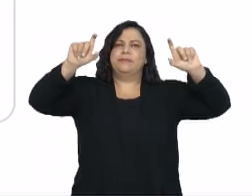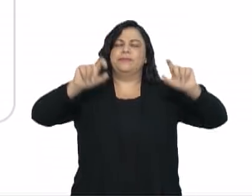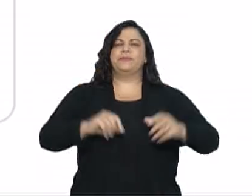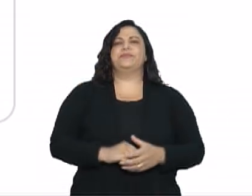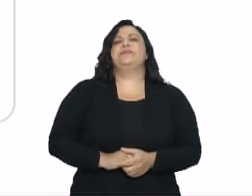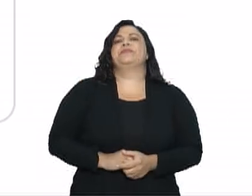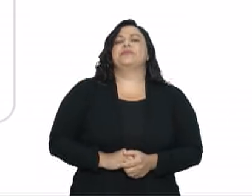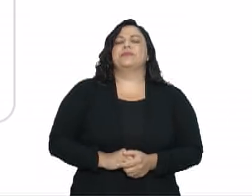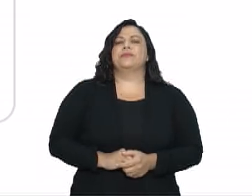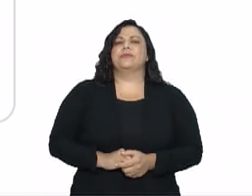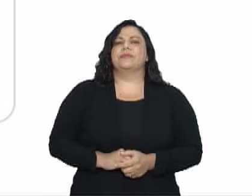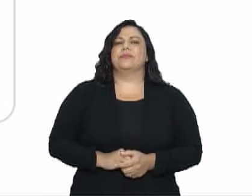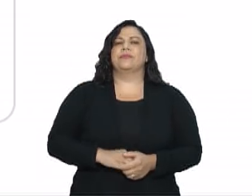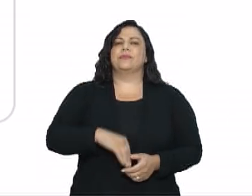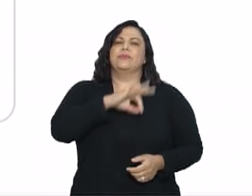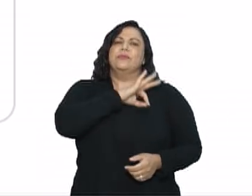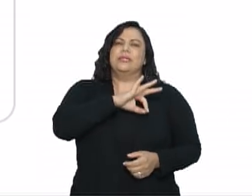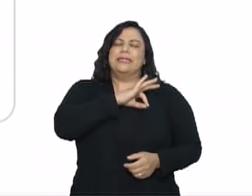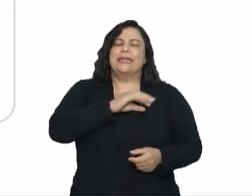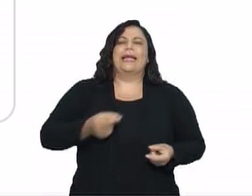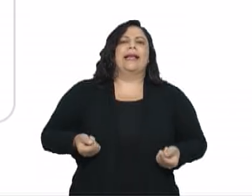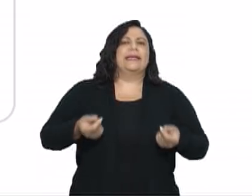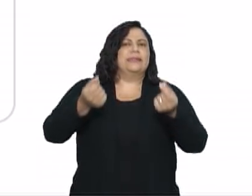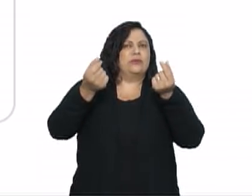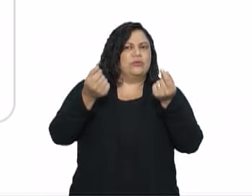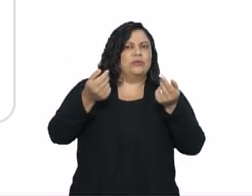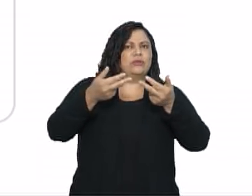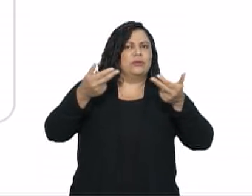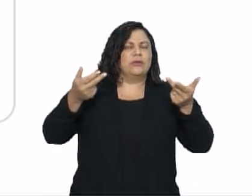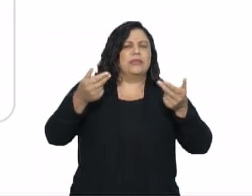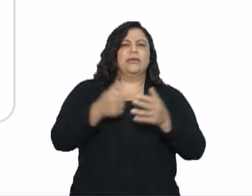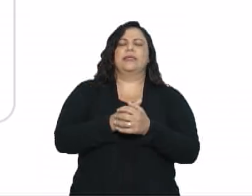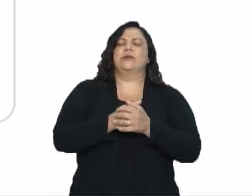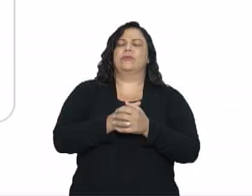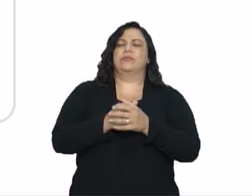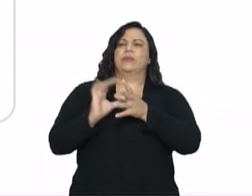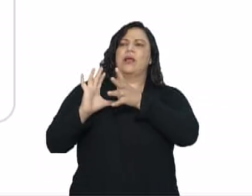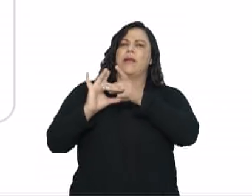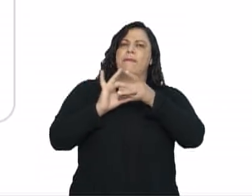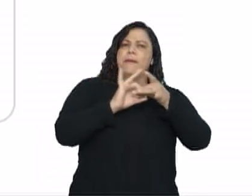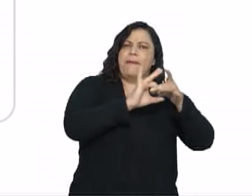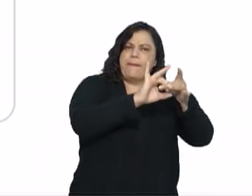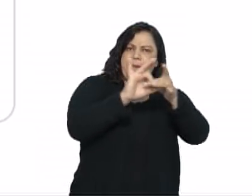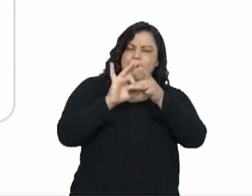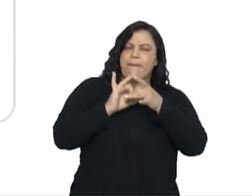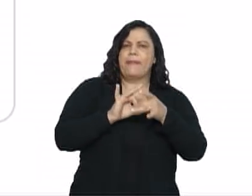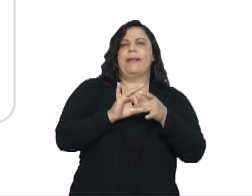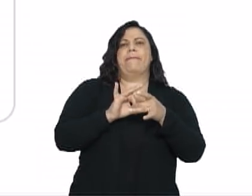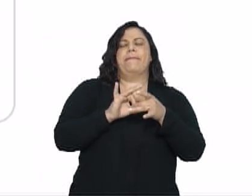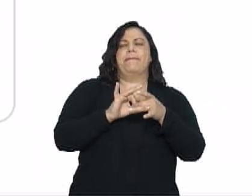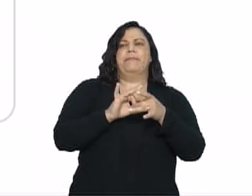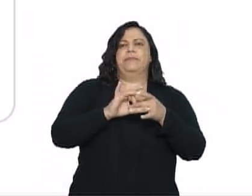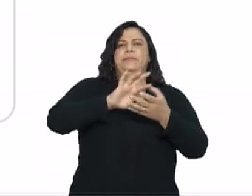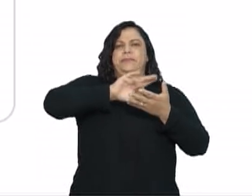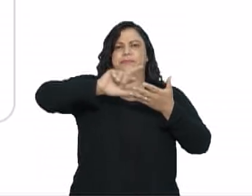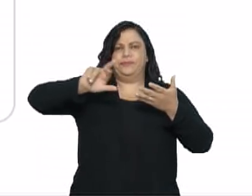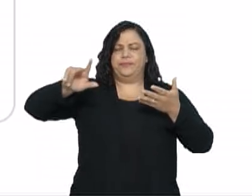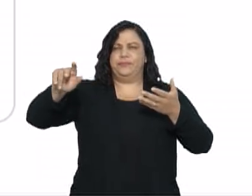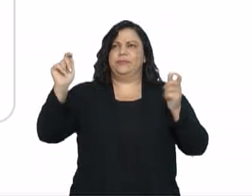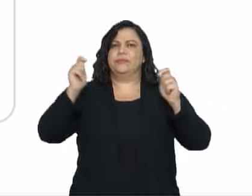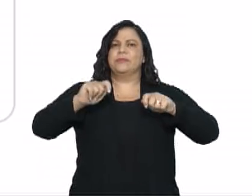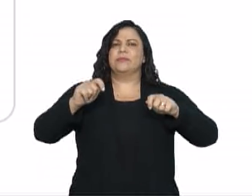per capita em preços correntes, né? Daí coloca a União Europeia, Estados Unidos, tigres asiáticos, assim por diante.